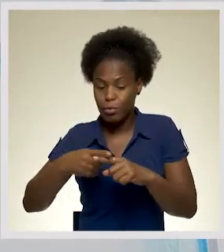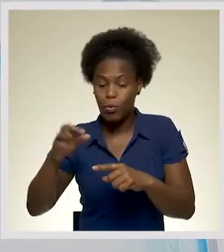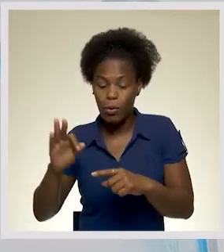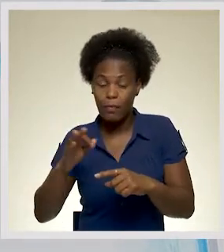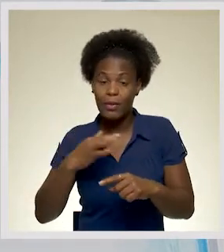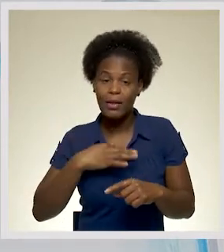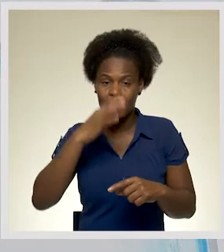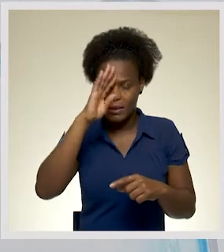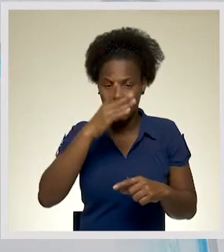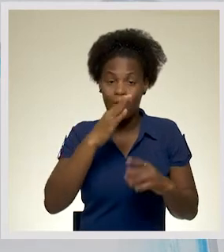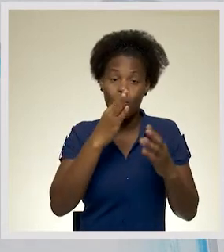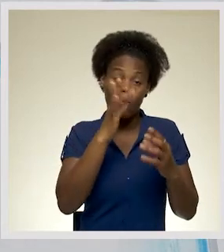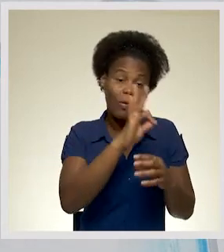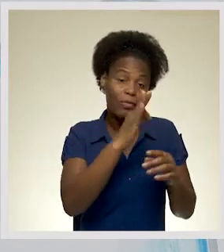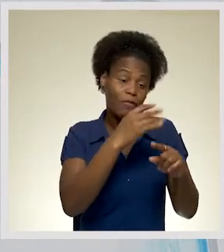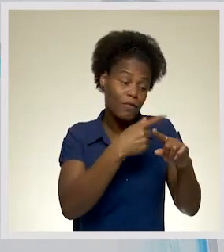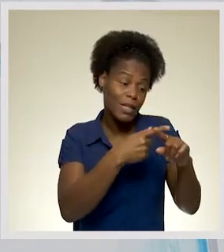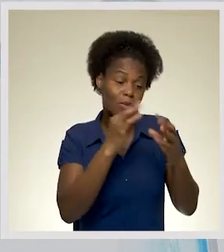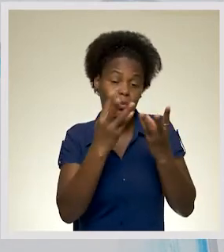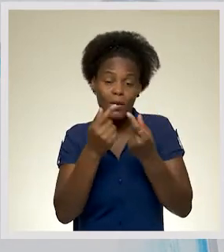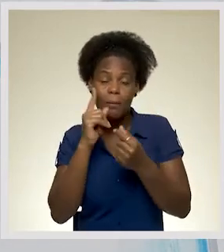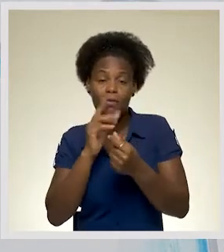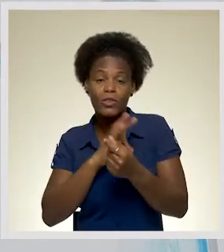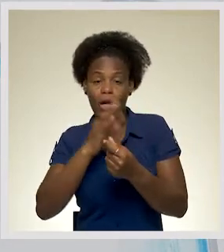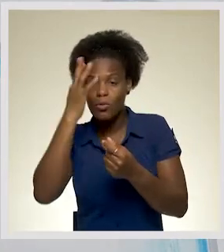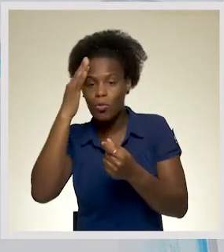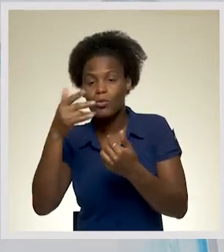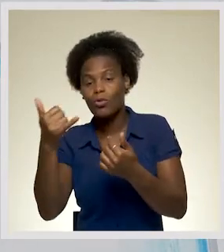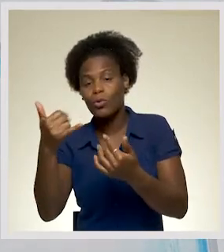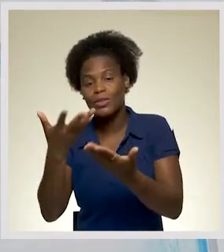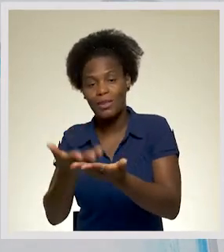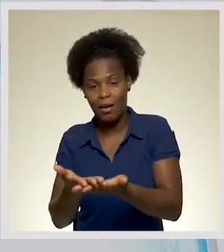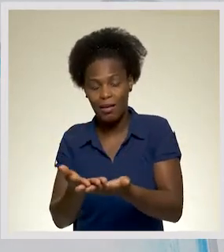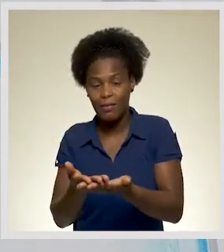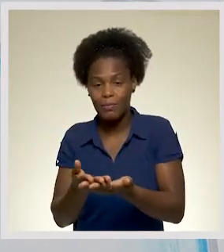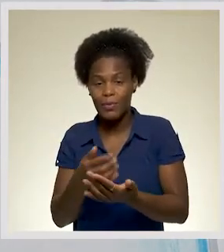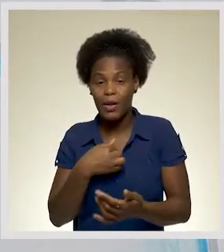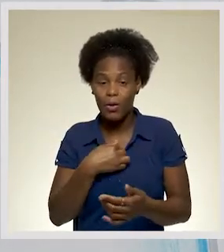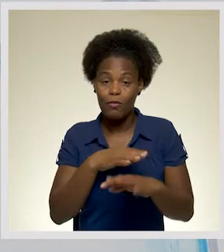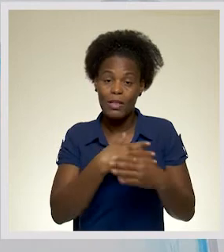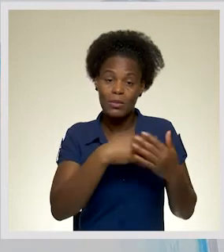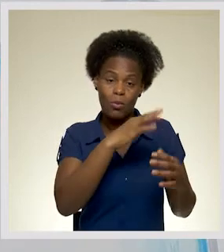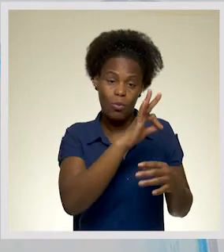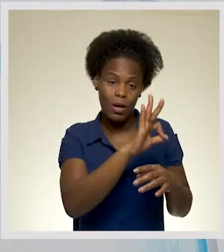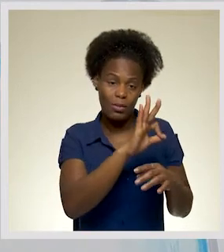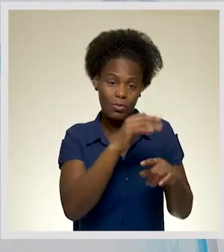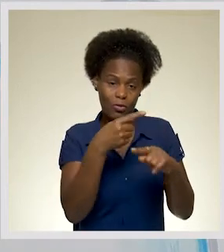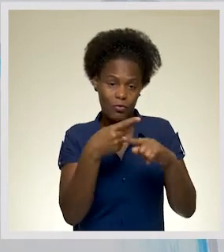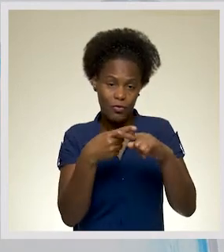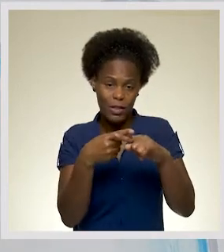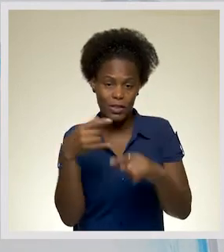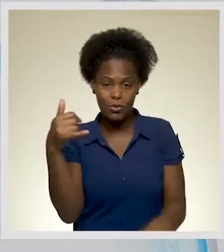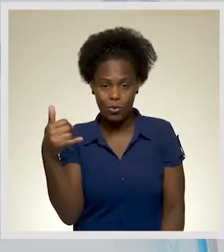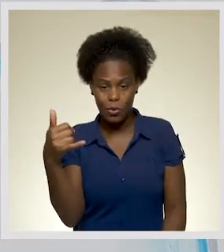quantidade que a professora deu. A professora deu a quantidade 2. Então, multiplico 4 vezes 2. E